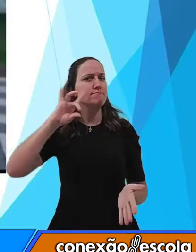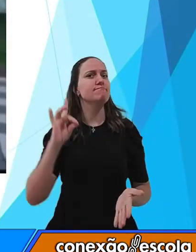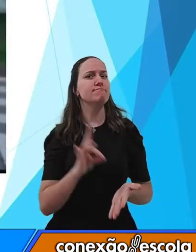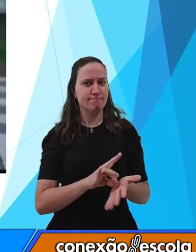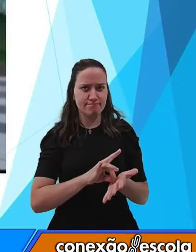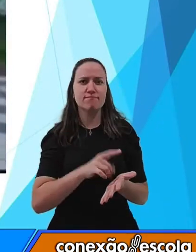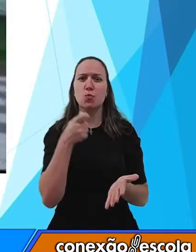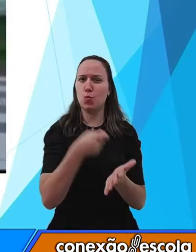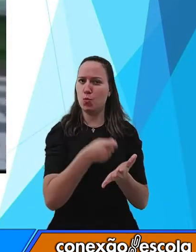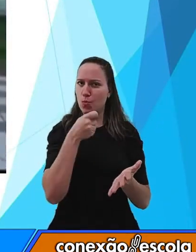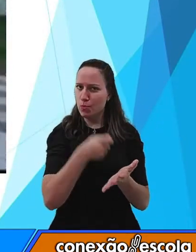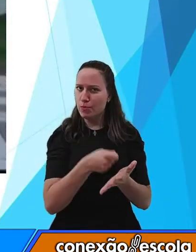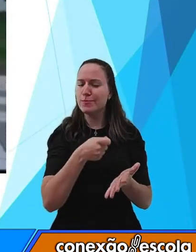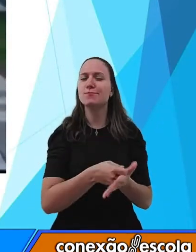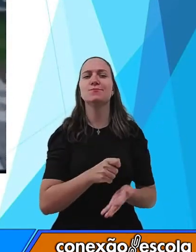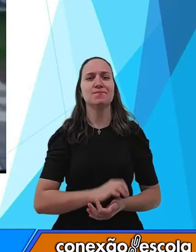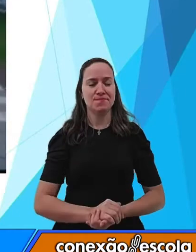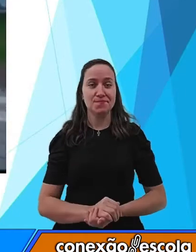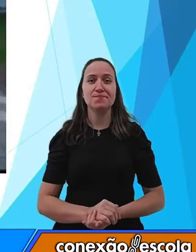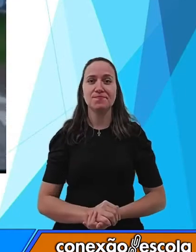rígidas.